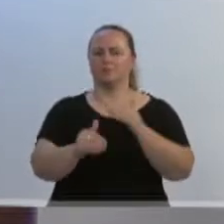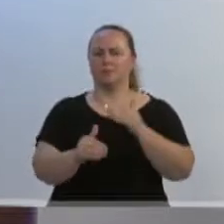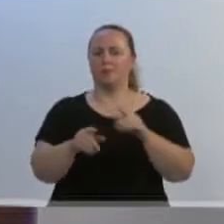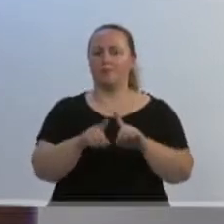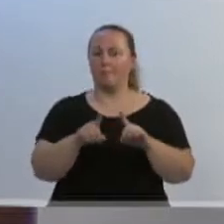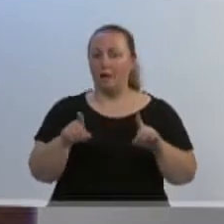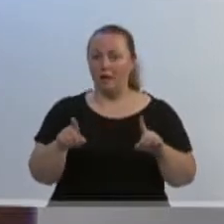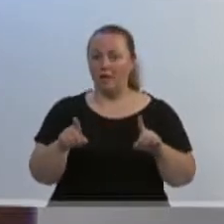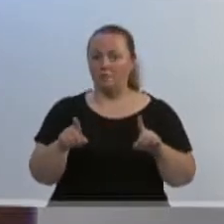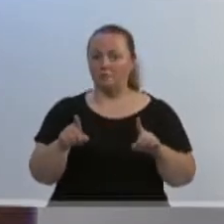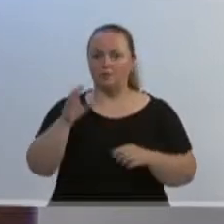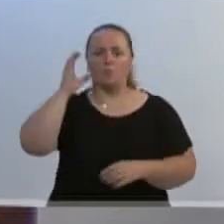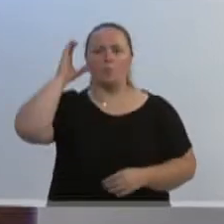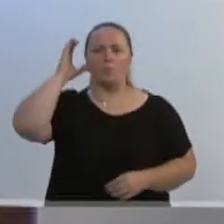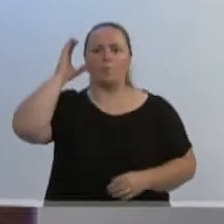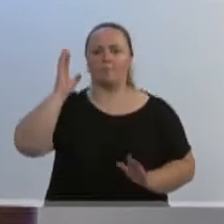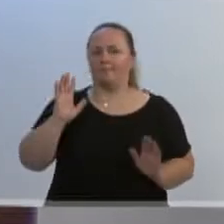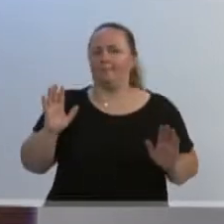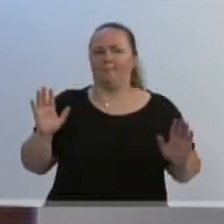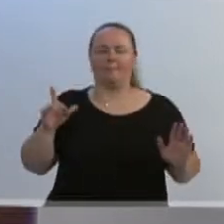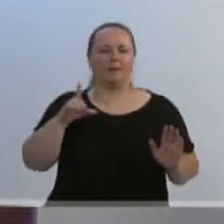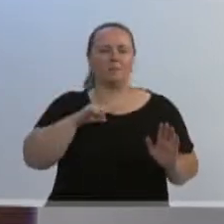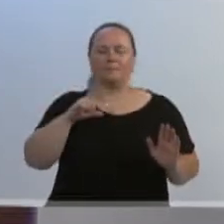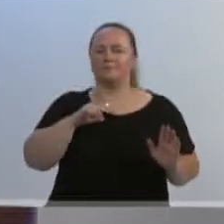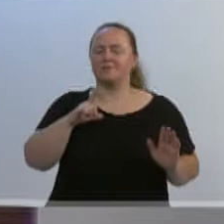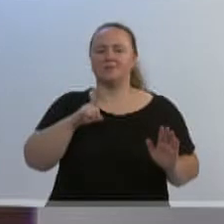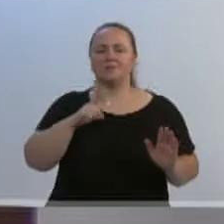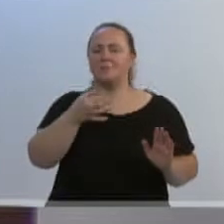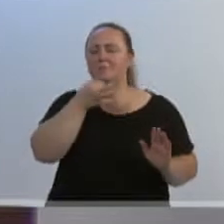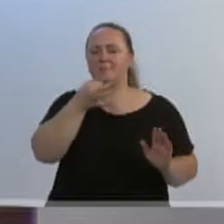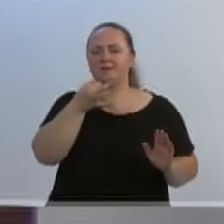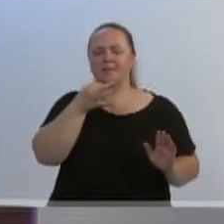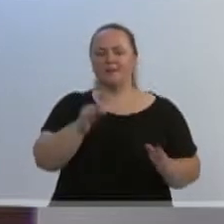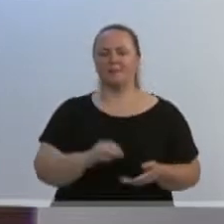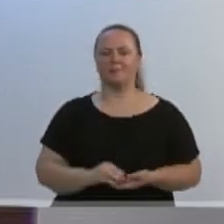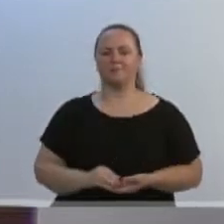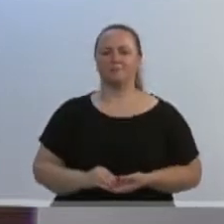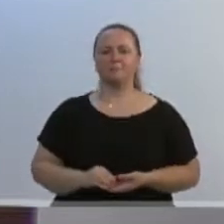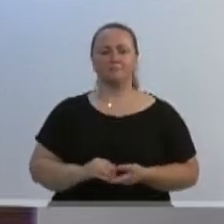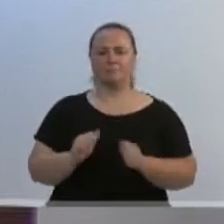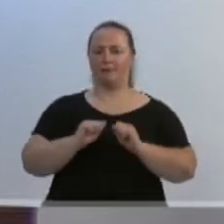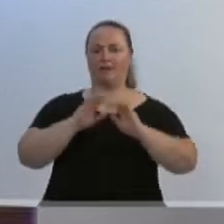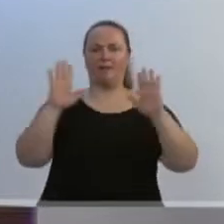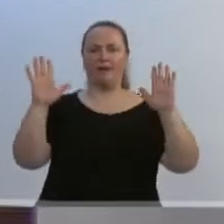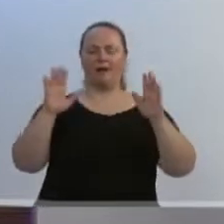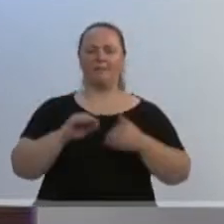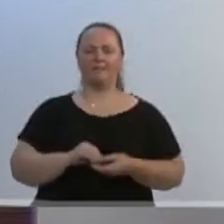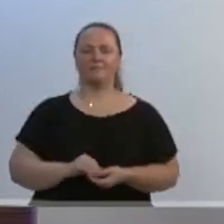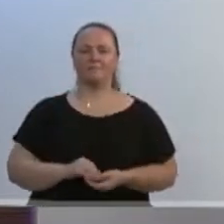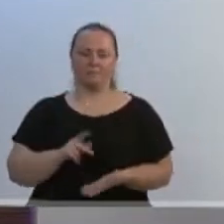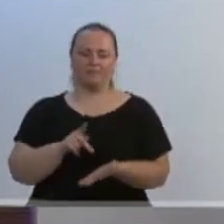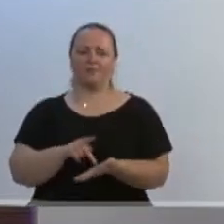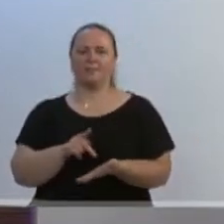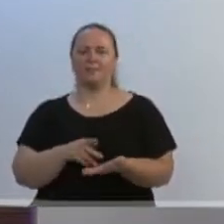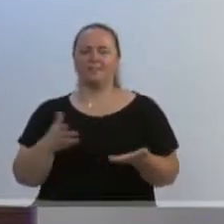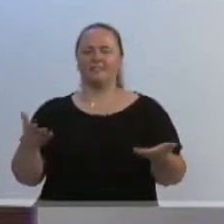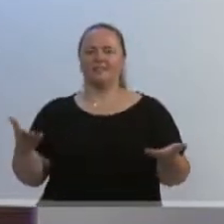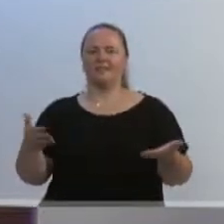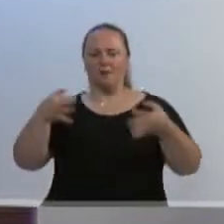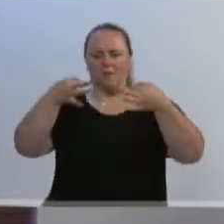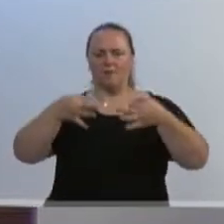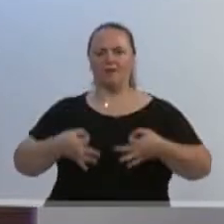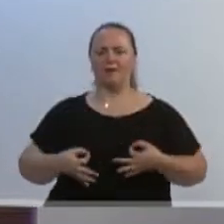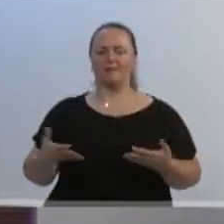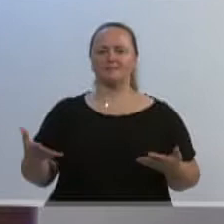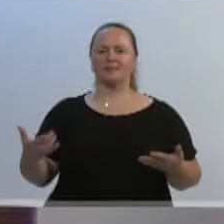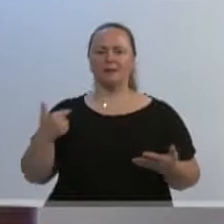não consigo me abster. Eu tinha que ter uma posição. E a minha posição aqui tem que ser clara, tem que ser verdadeira, tem que ser honesta,